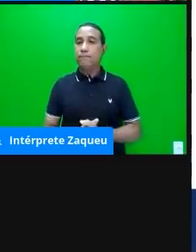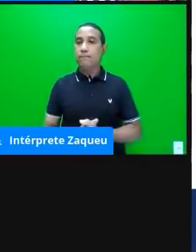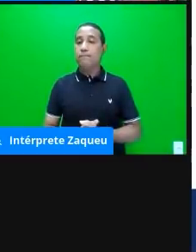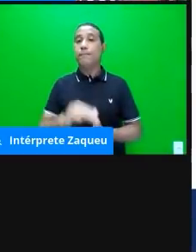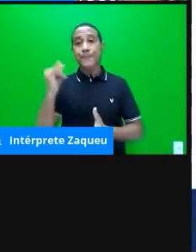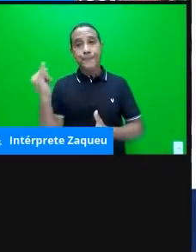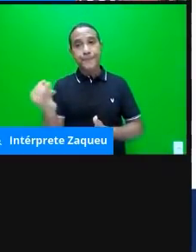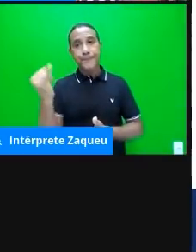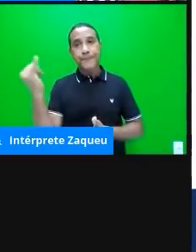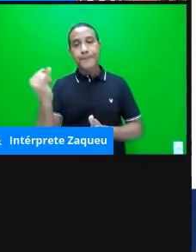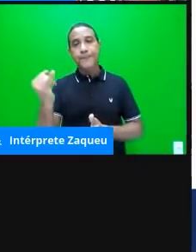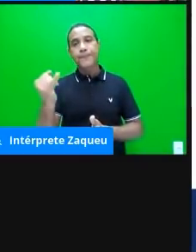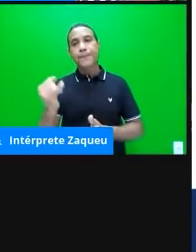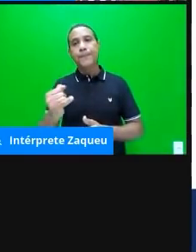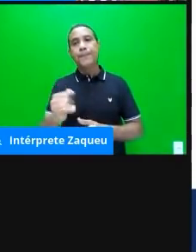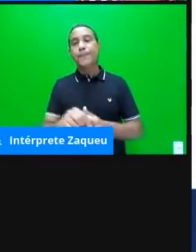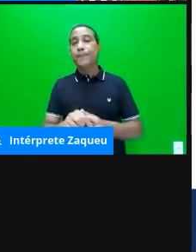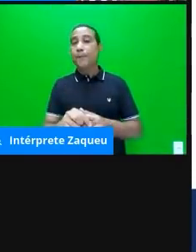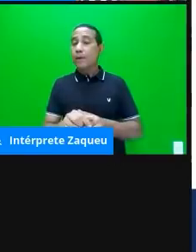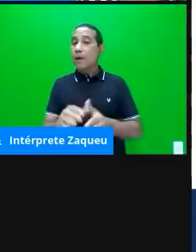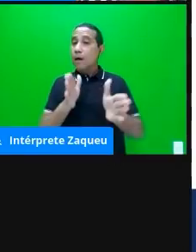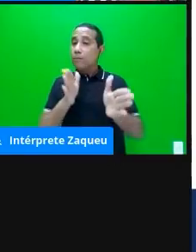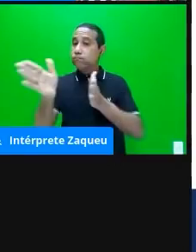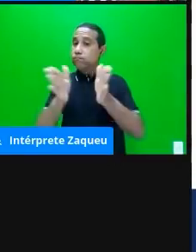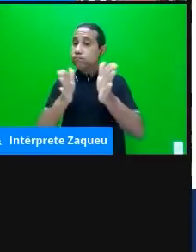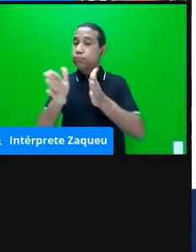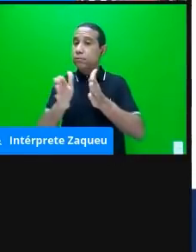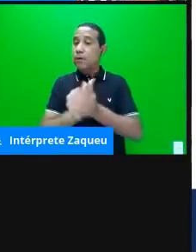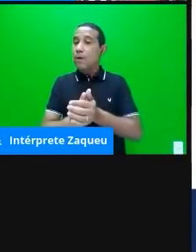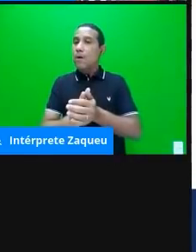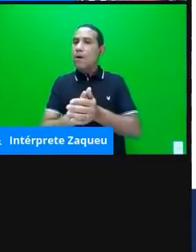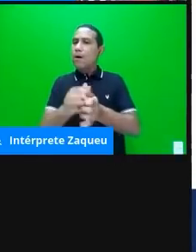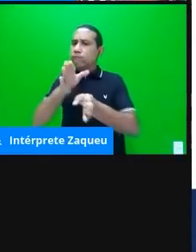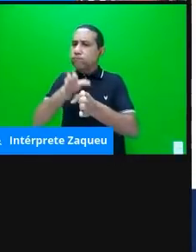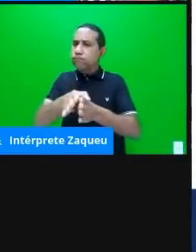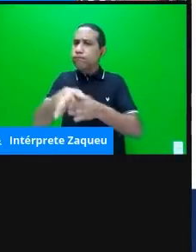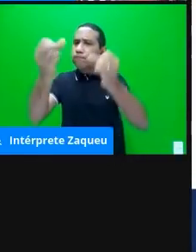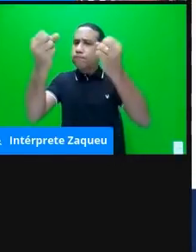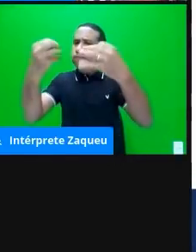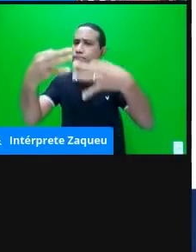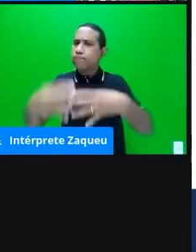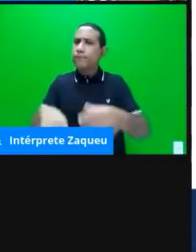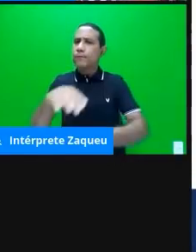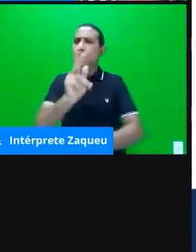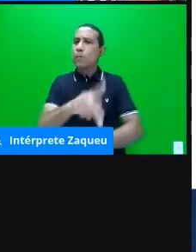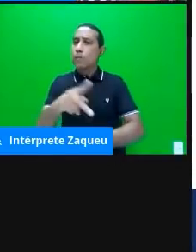a orientação do professor e que os adultos leiam de forma interativa com as crianças.